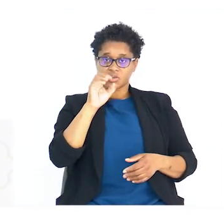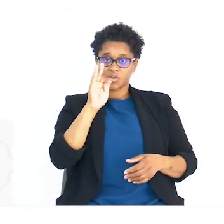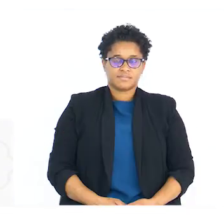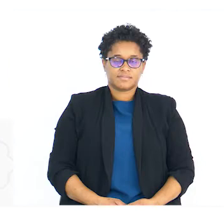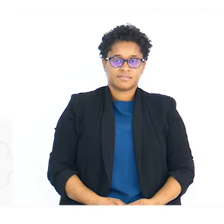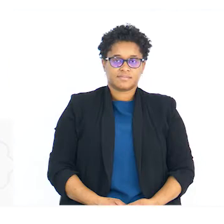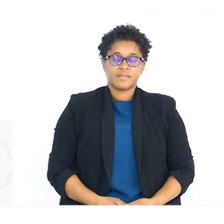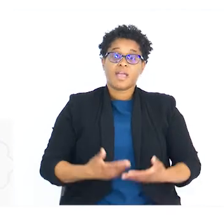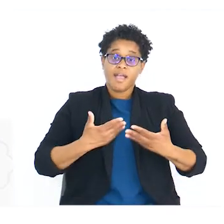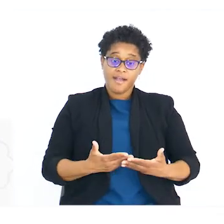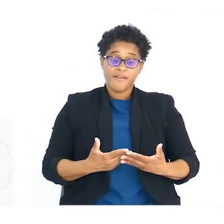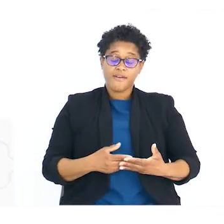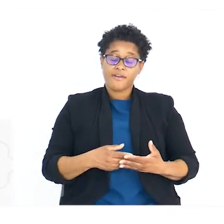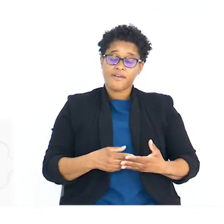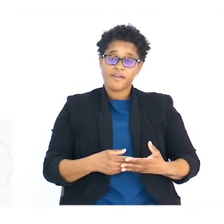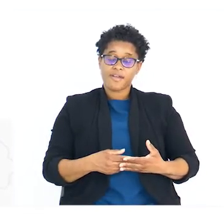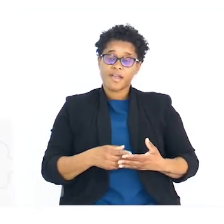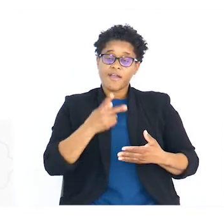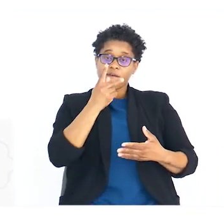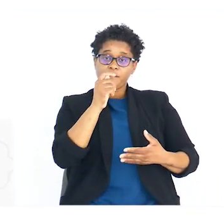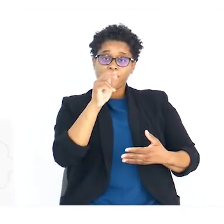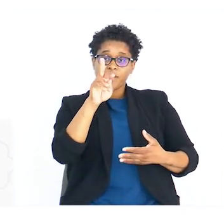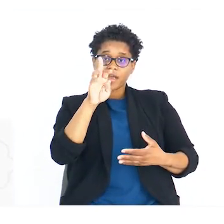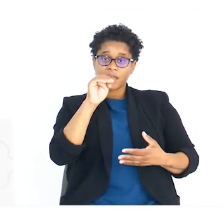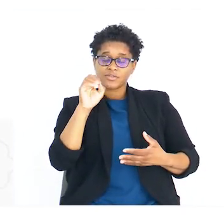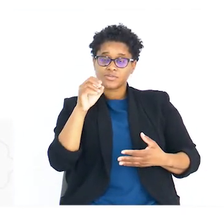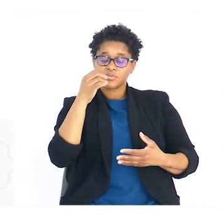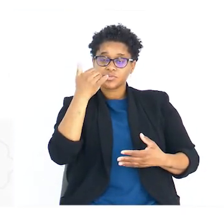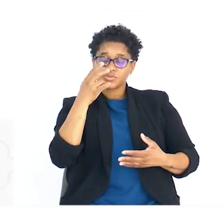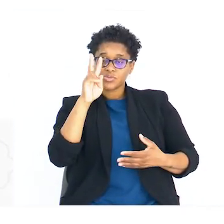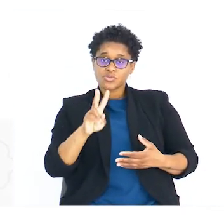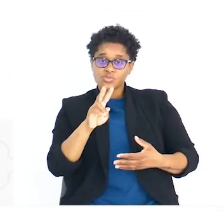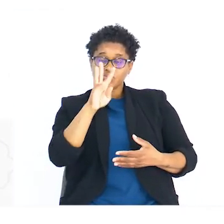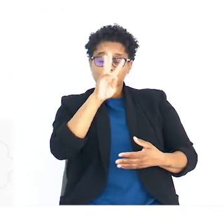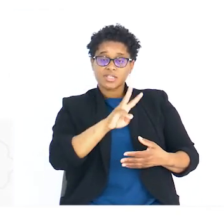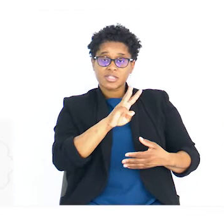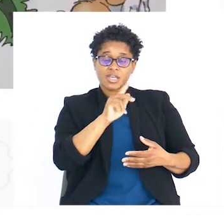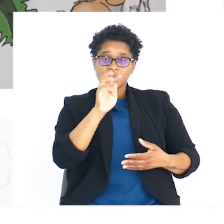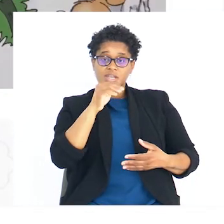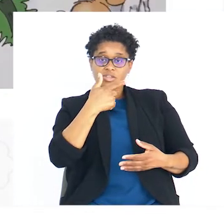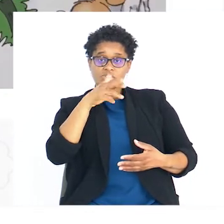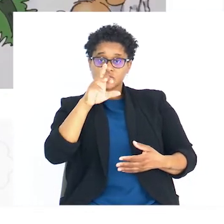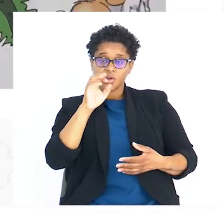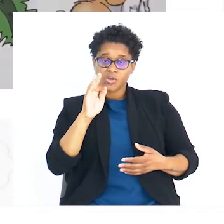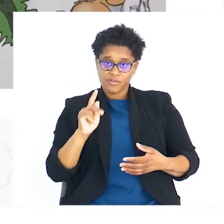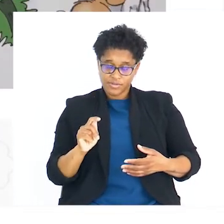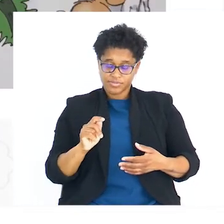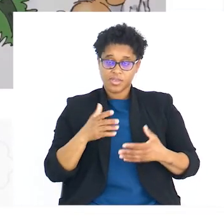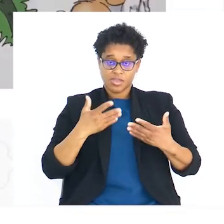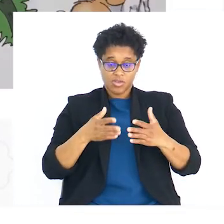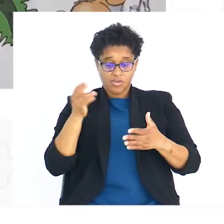Boa! Agora o segundo verso da terceira estrofe. Vou voltar rapidinho para poderem